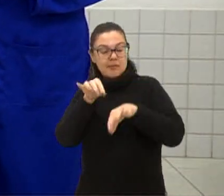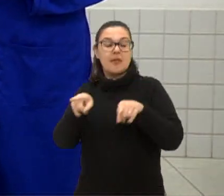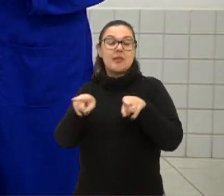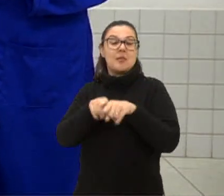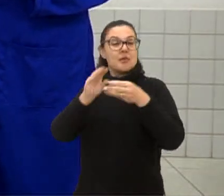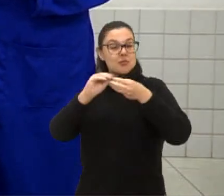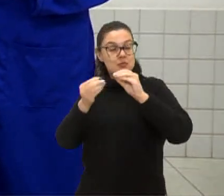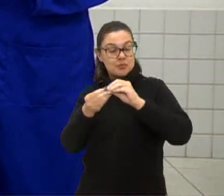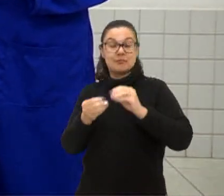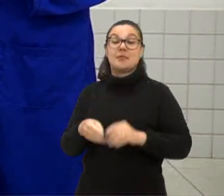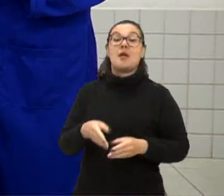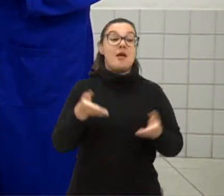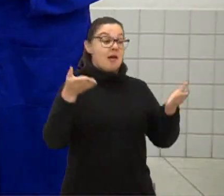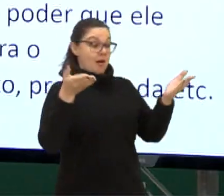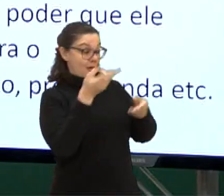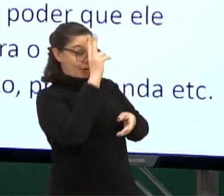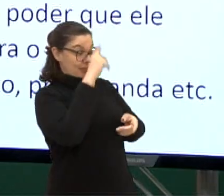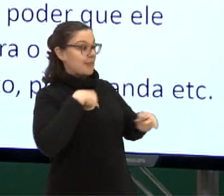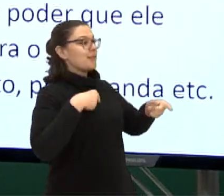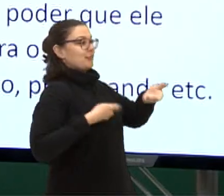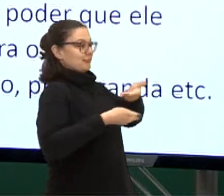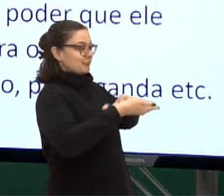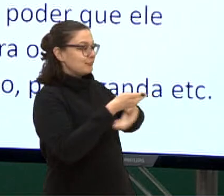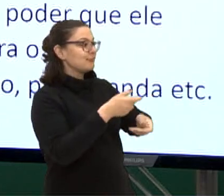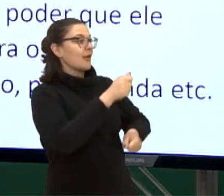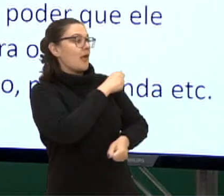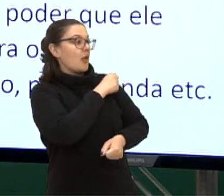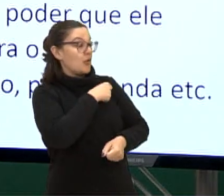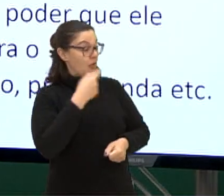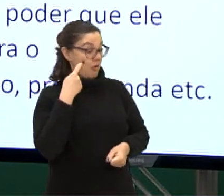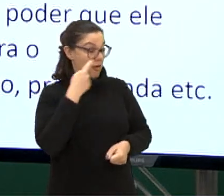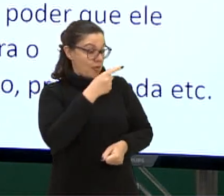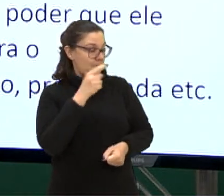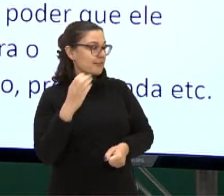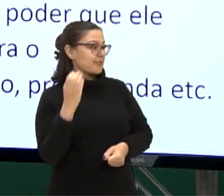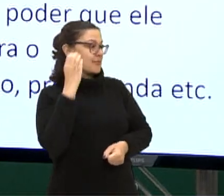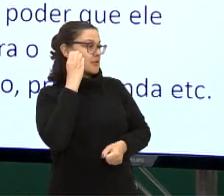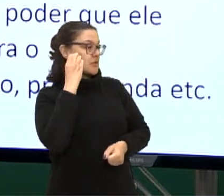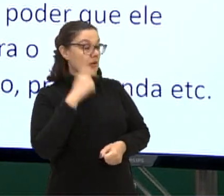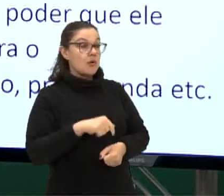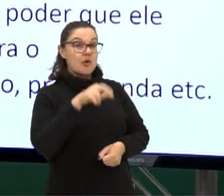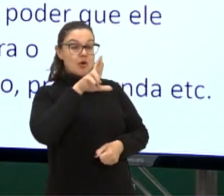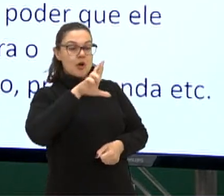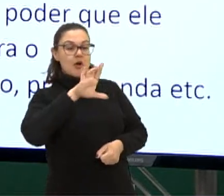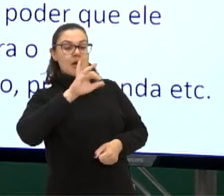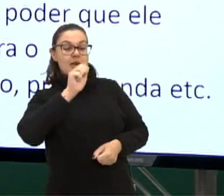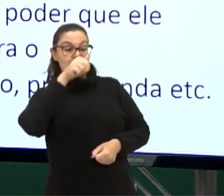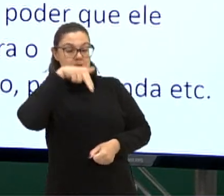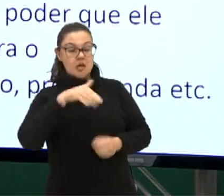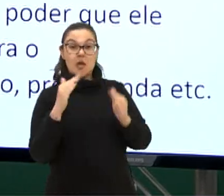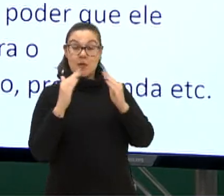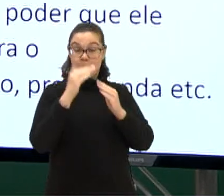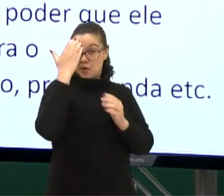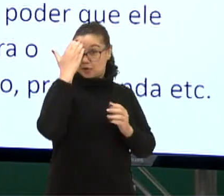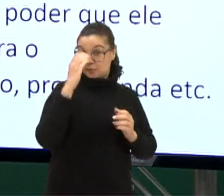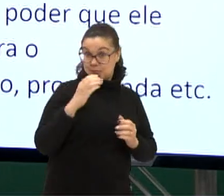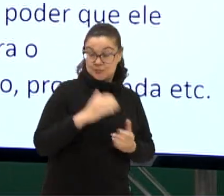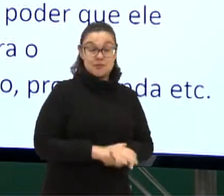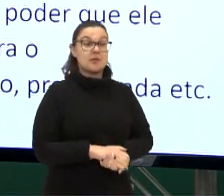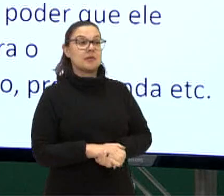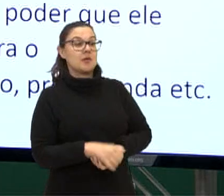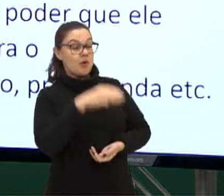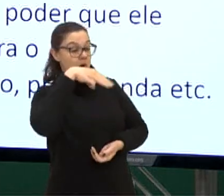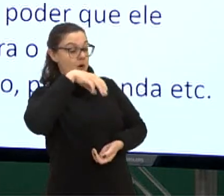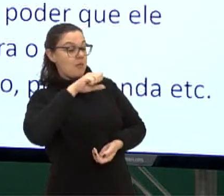estamos tendo muitas interações com os alunos. Por exemplo, aqui, acabei de receber no meu celular o Rian Durigan, que mora em Curitiba,